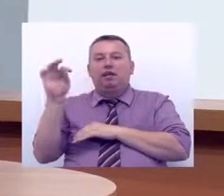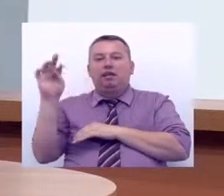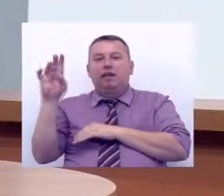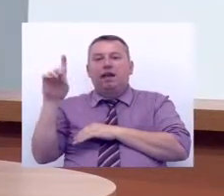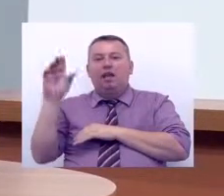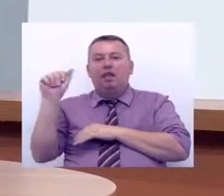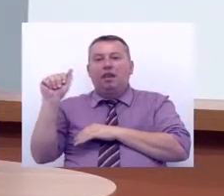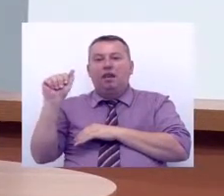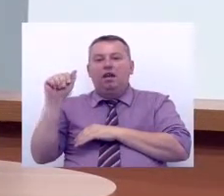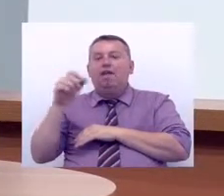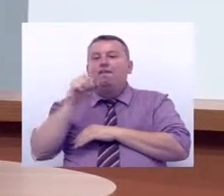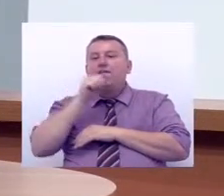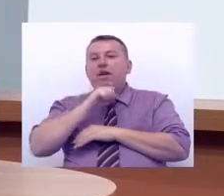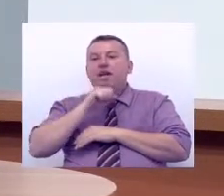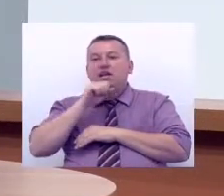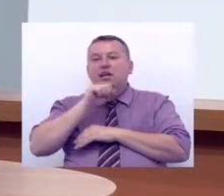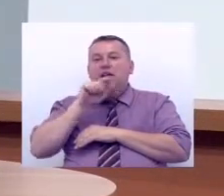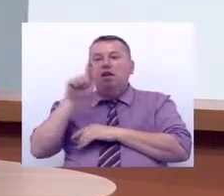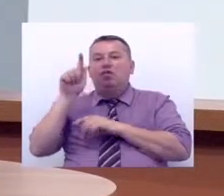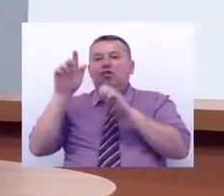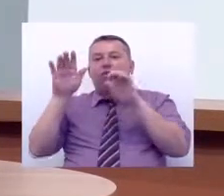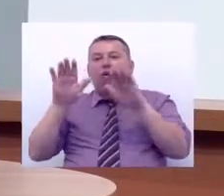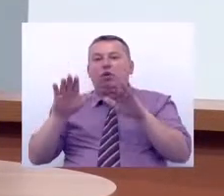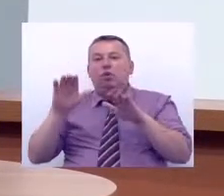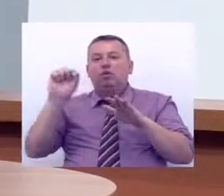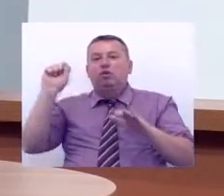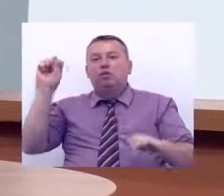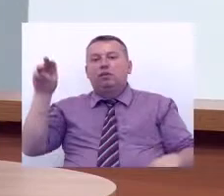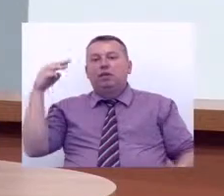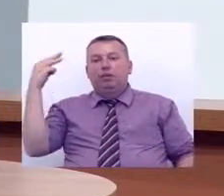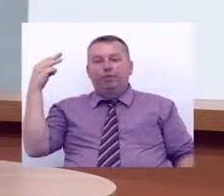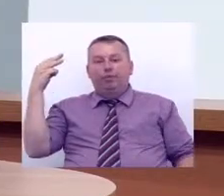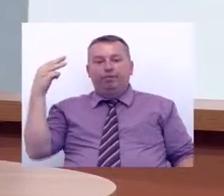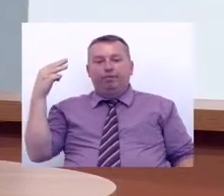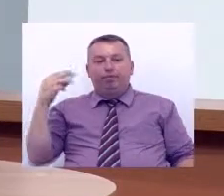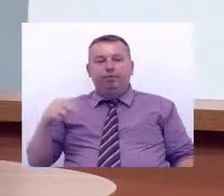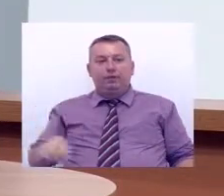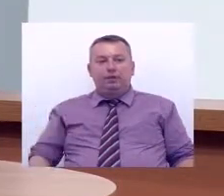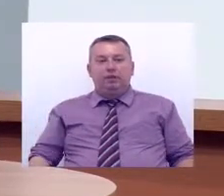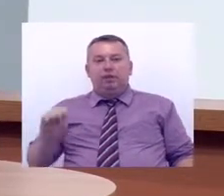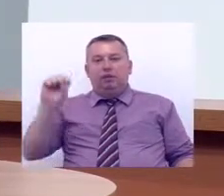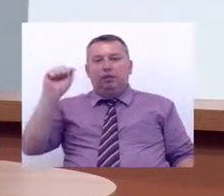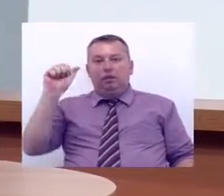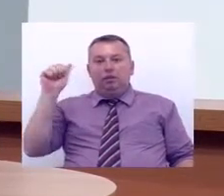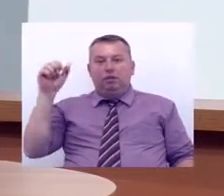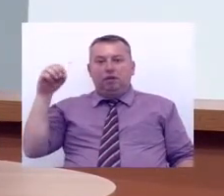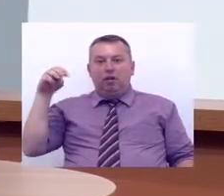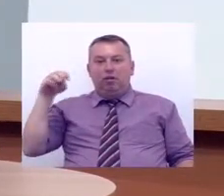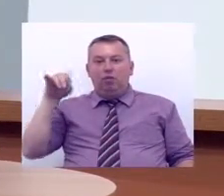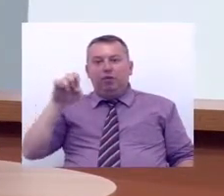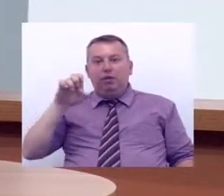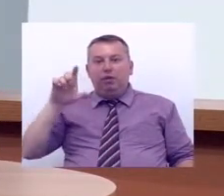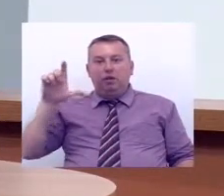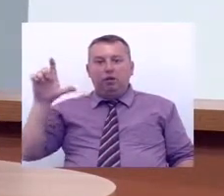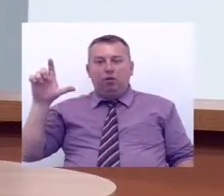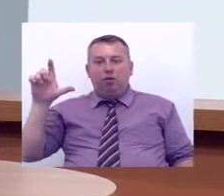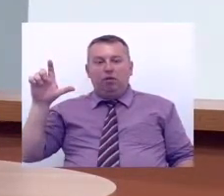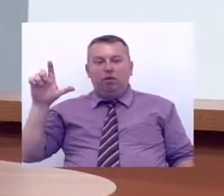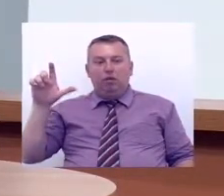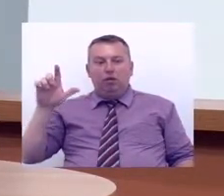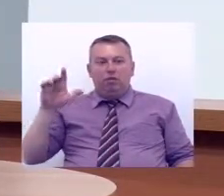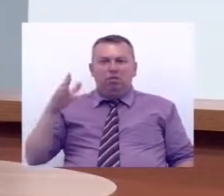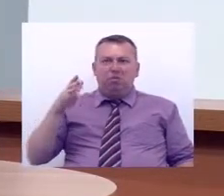Porque teve uma época aí que o Almeida foi lá e anunciou a obra, e se não me engano já faz